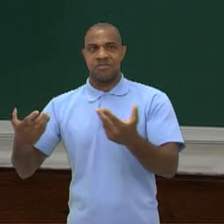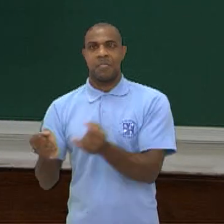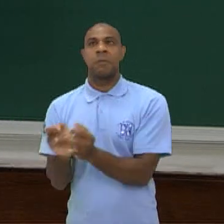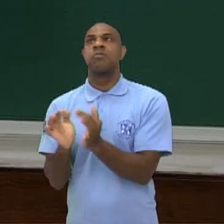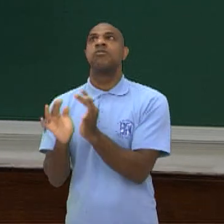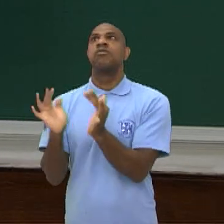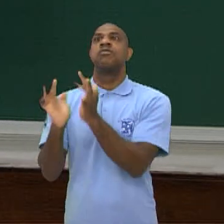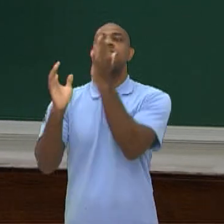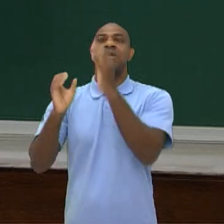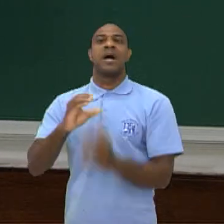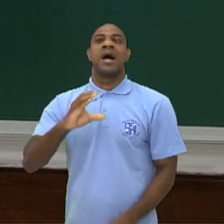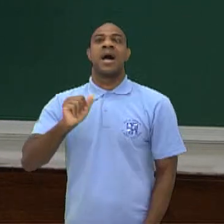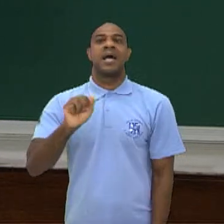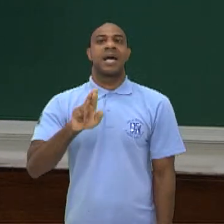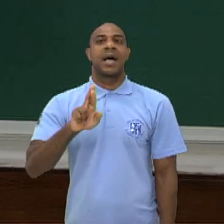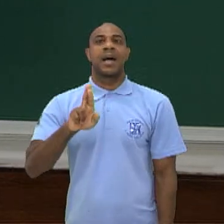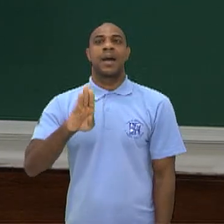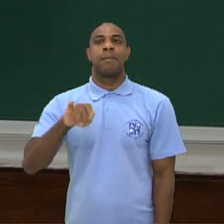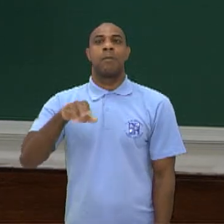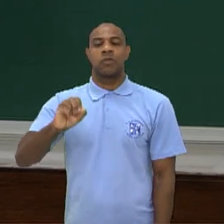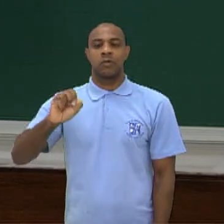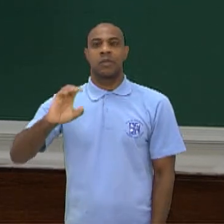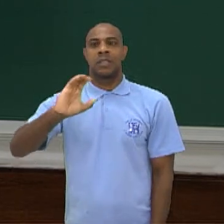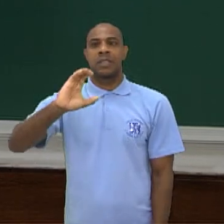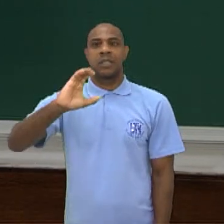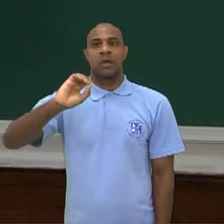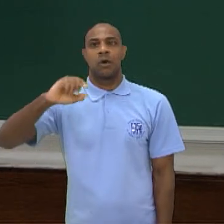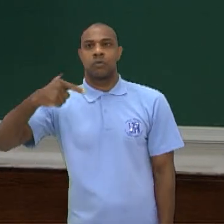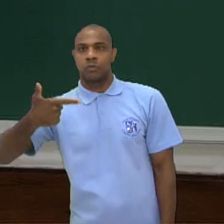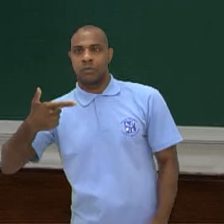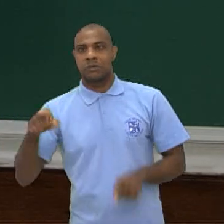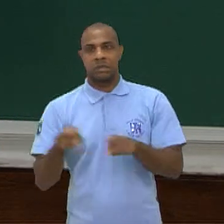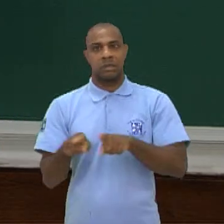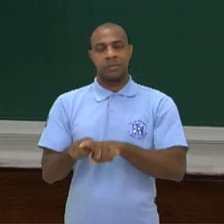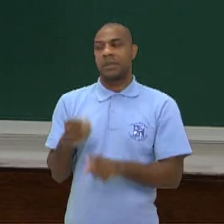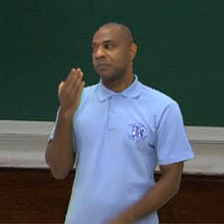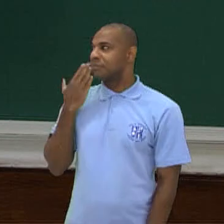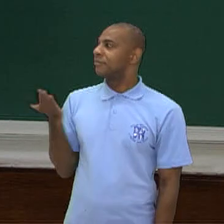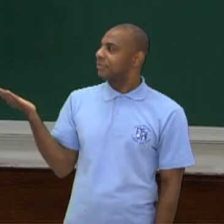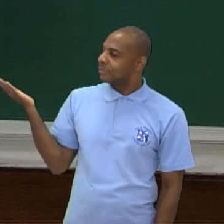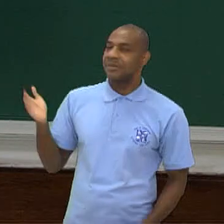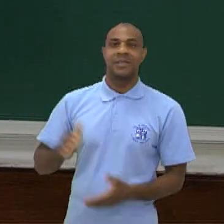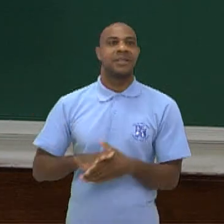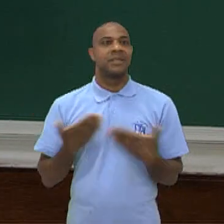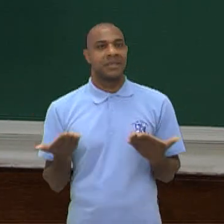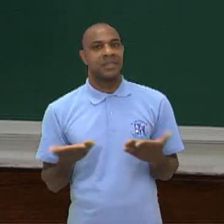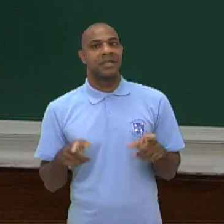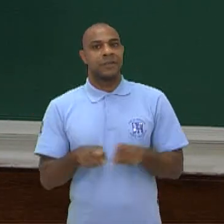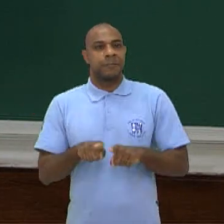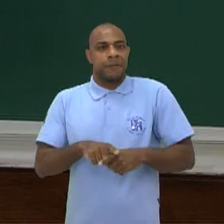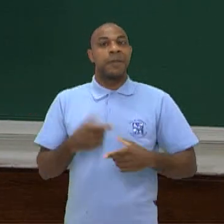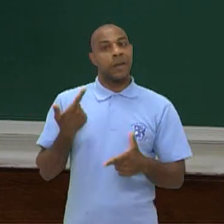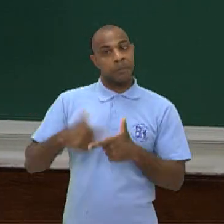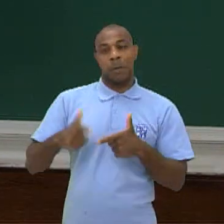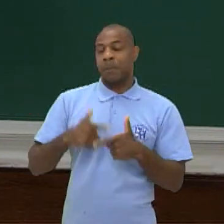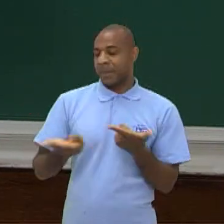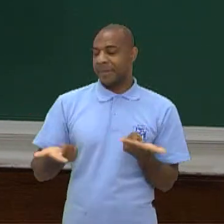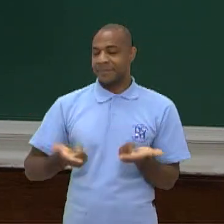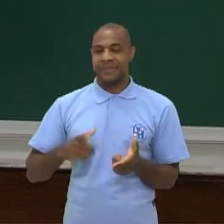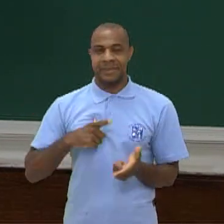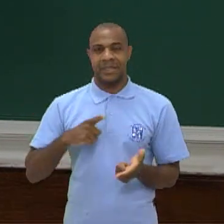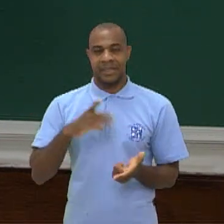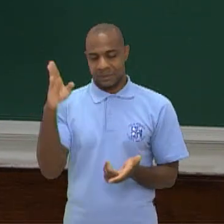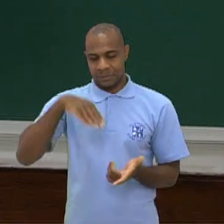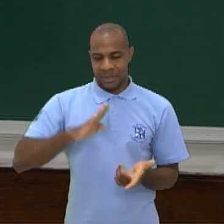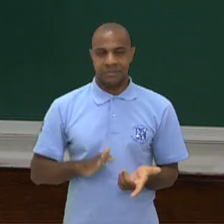grande problema ultimamente, né? Das queimadas, tanto na Amazônia quanto no Pantanal, quanto em várias partes de outros biomas do Brasil, estão devolvendo muito